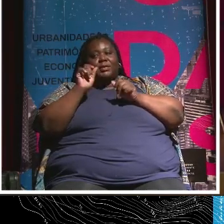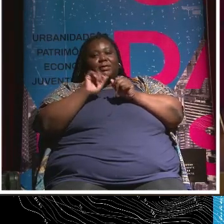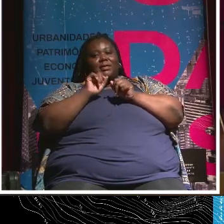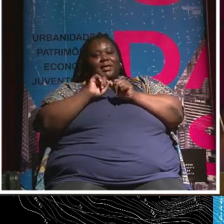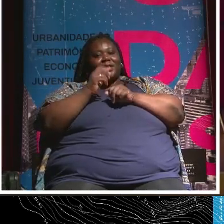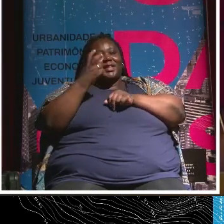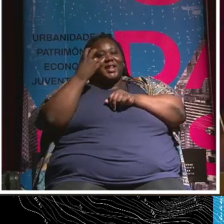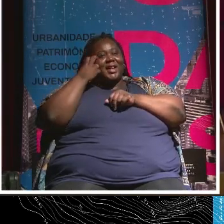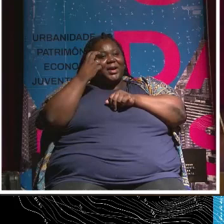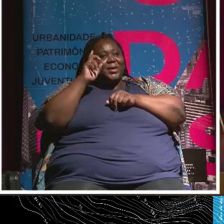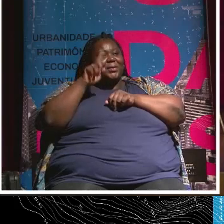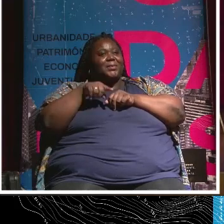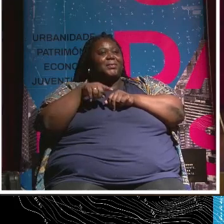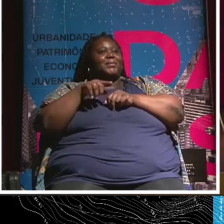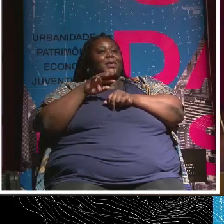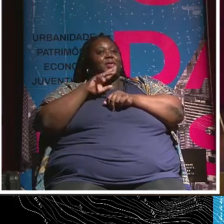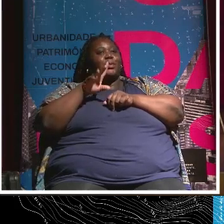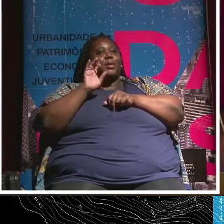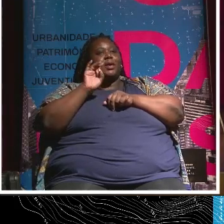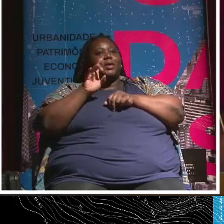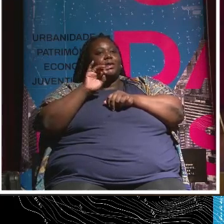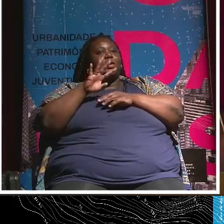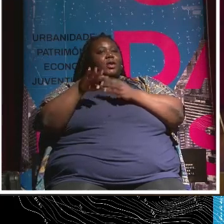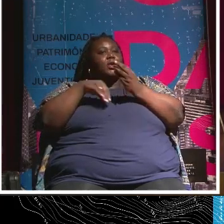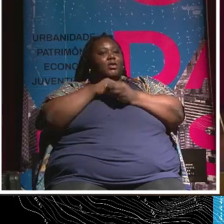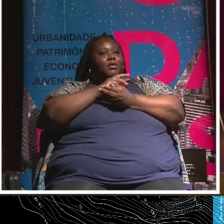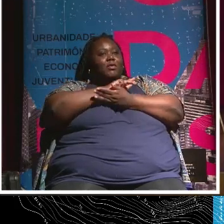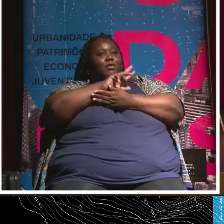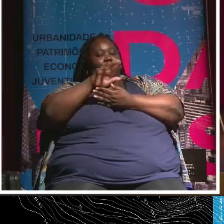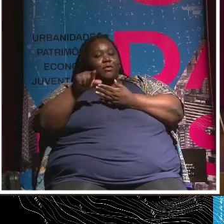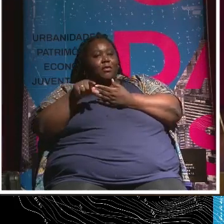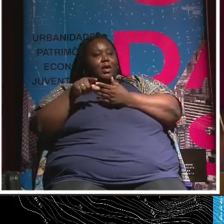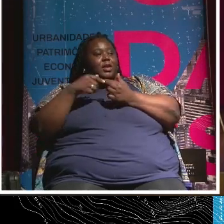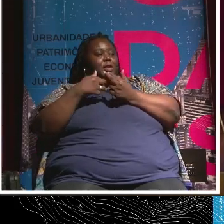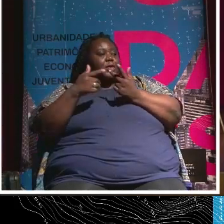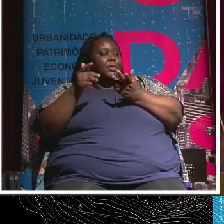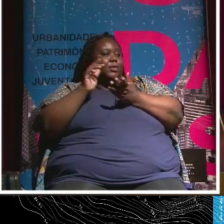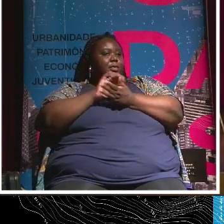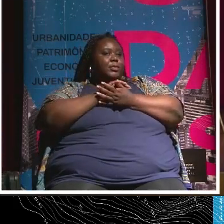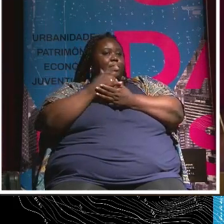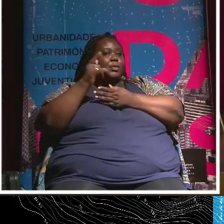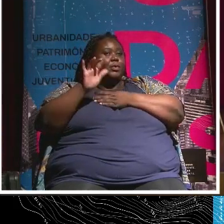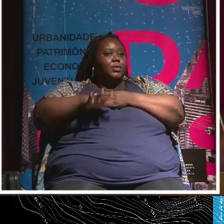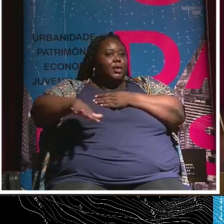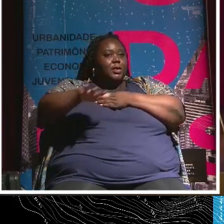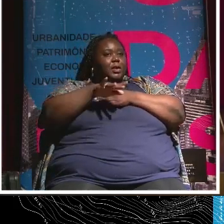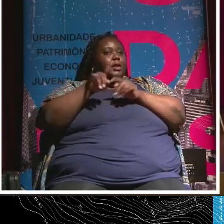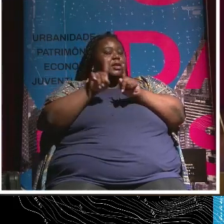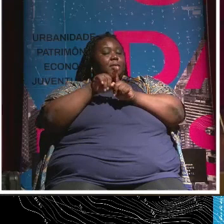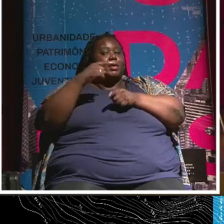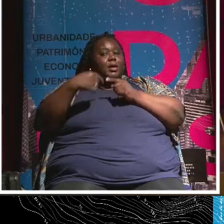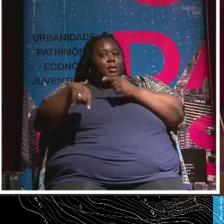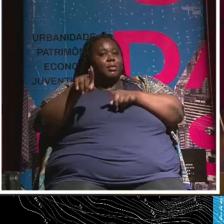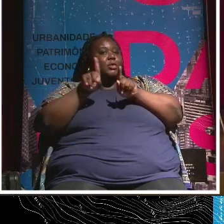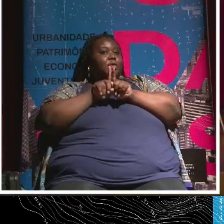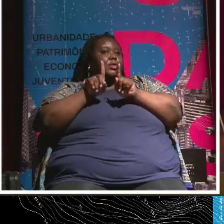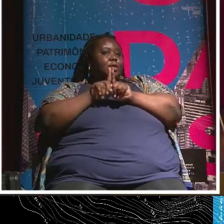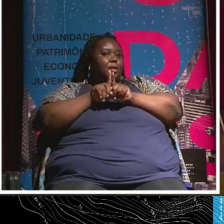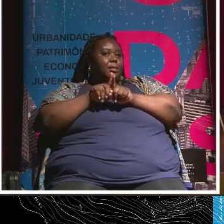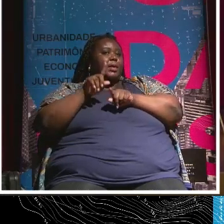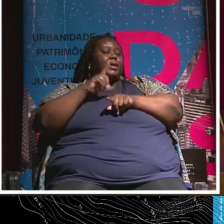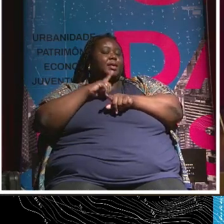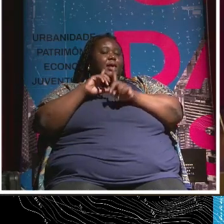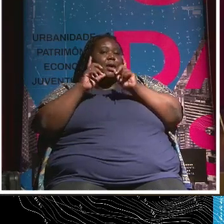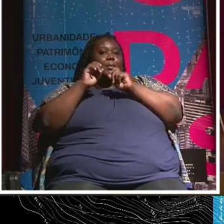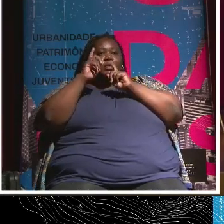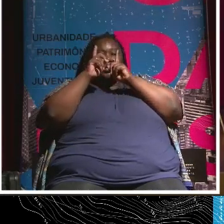resume só à política de cultura, né? Envolve todas as demais políticas, outros setores e outras políticas públicas ainda têm uma grande